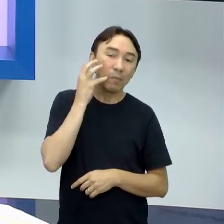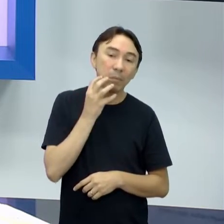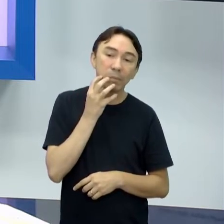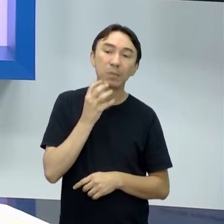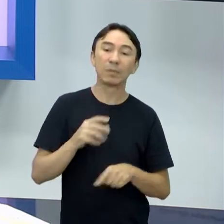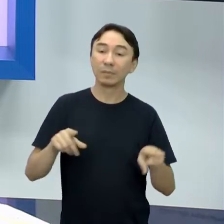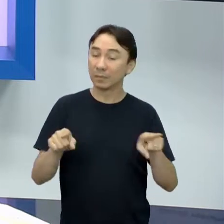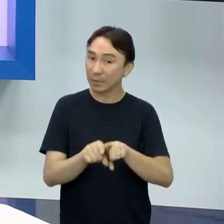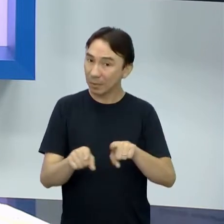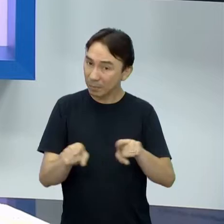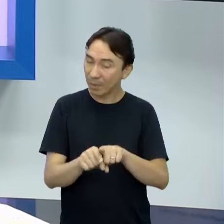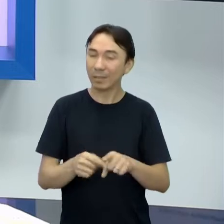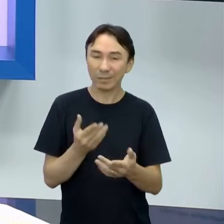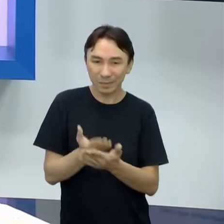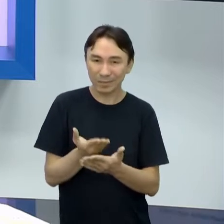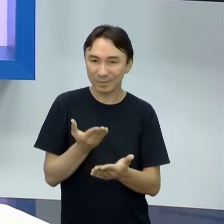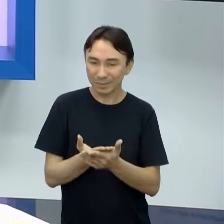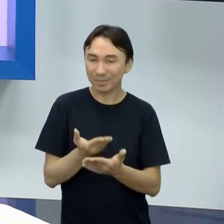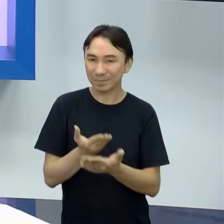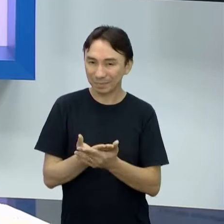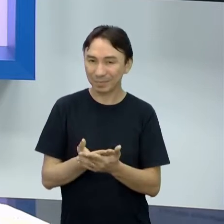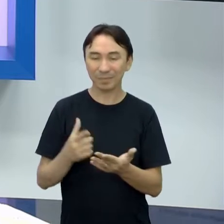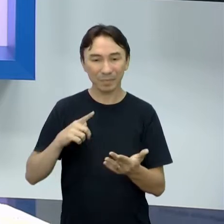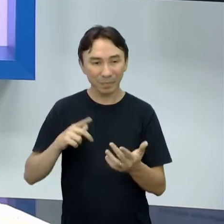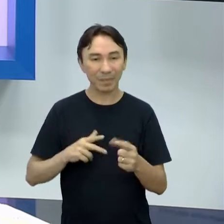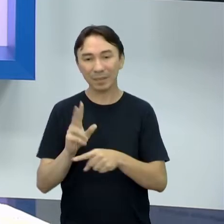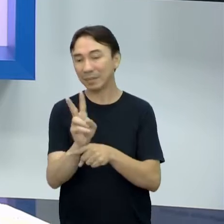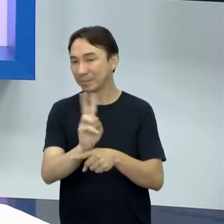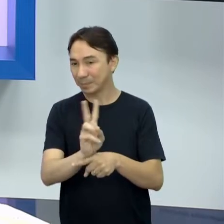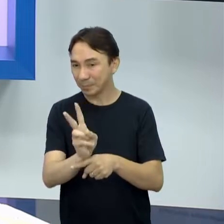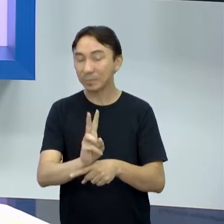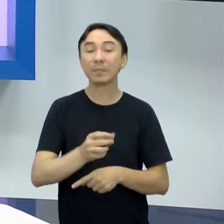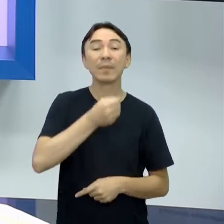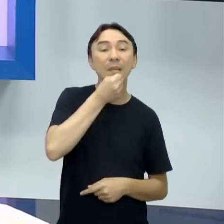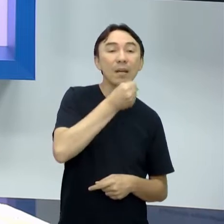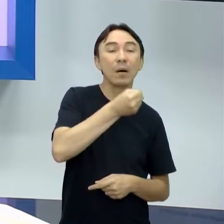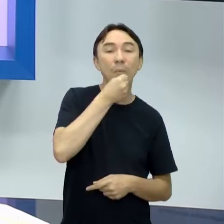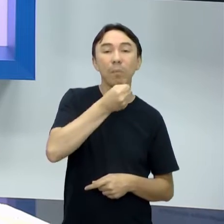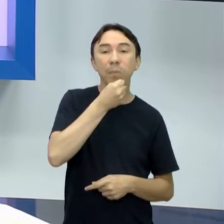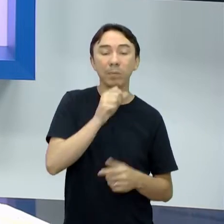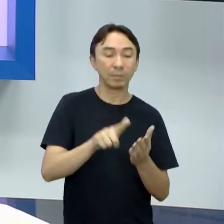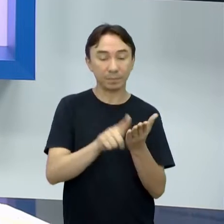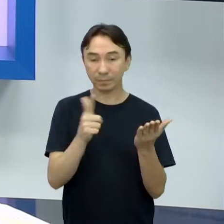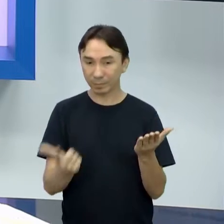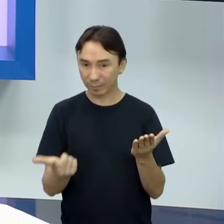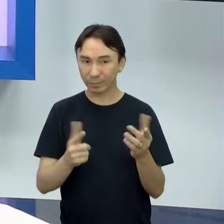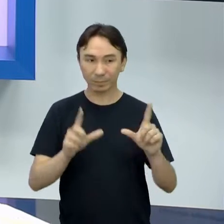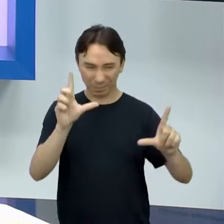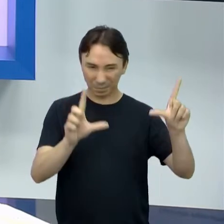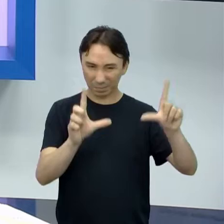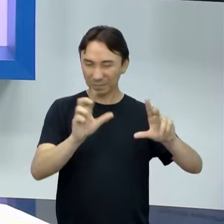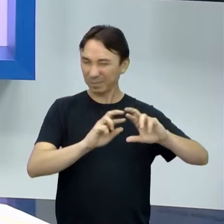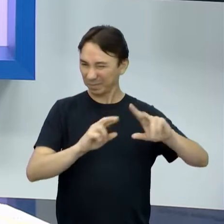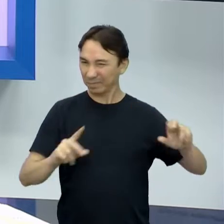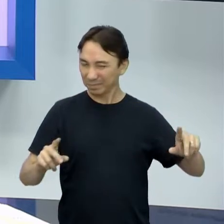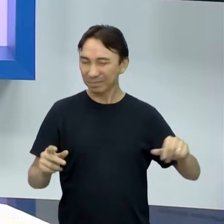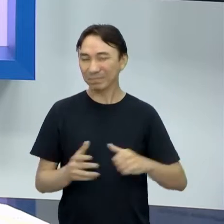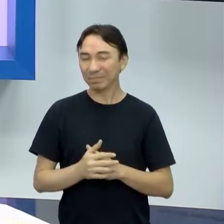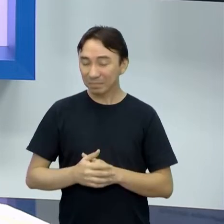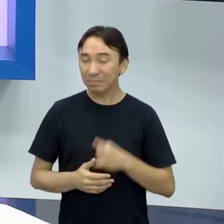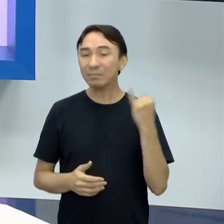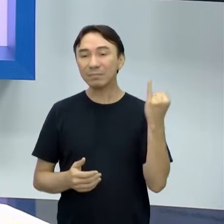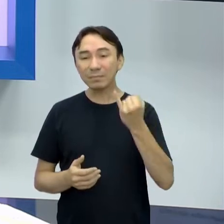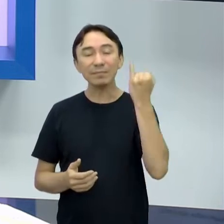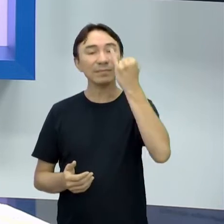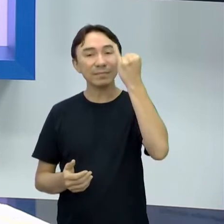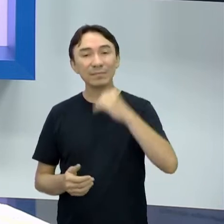de Imprensa, e a gente volta a falar aqui também sobre essa questão do observatório, que ela é bem importante.